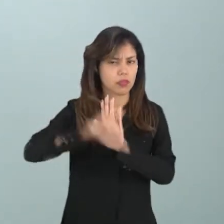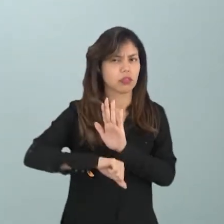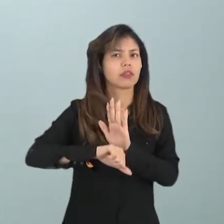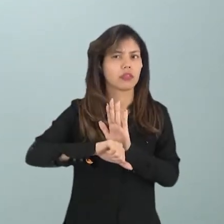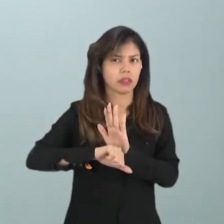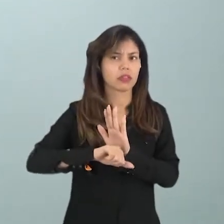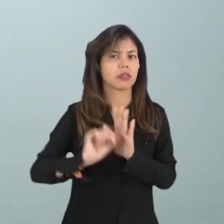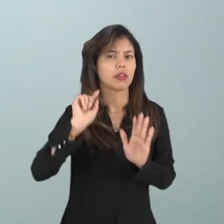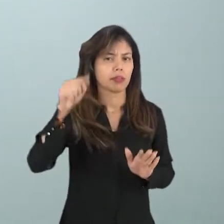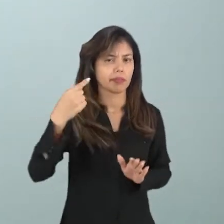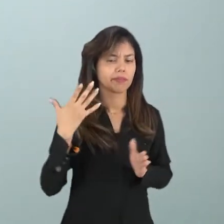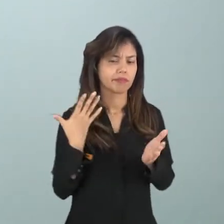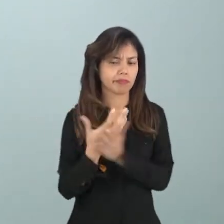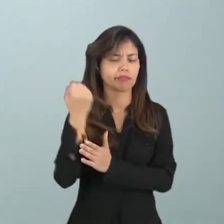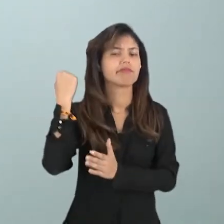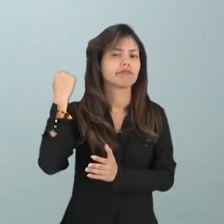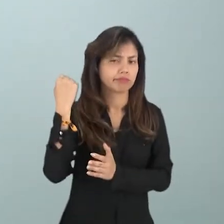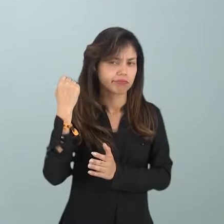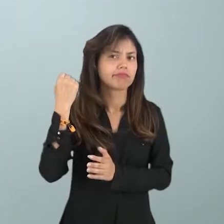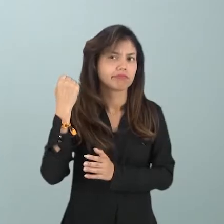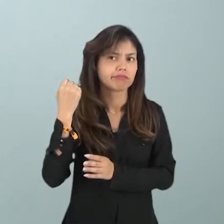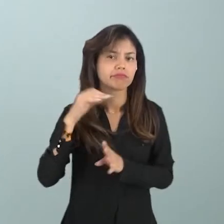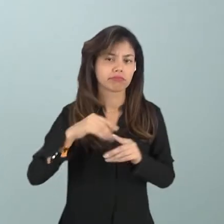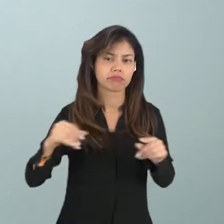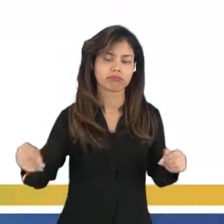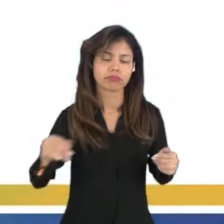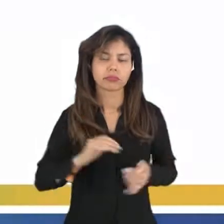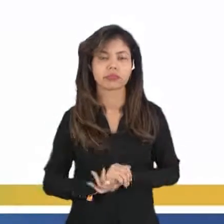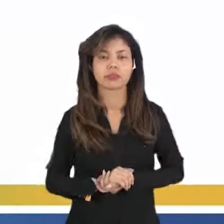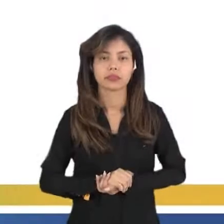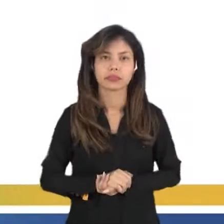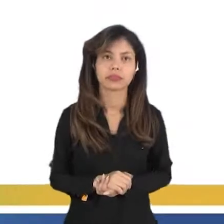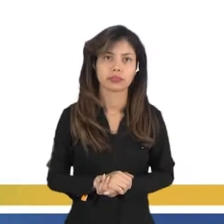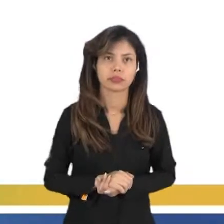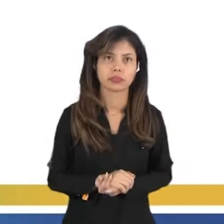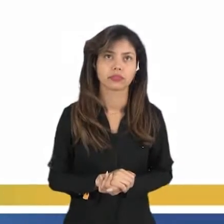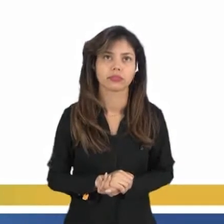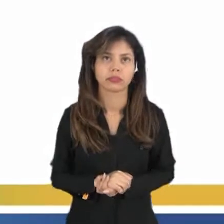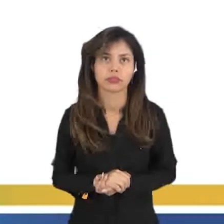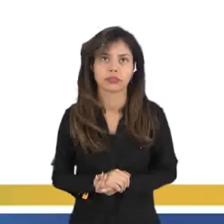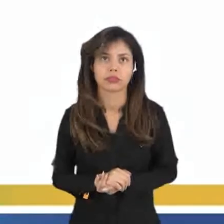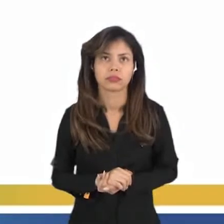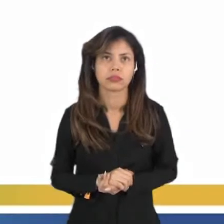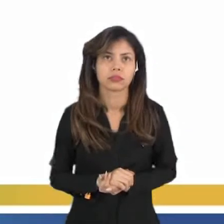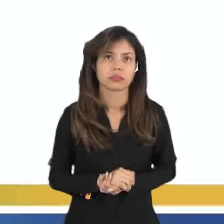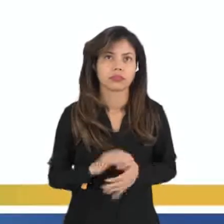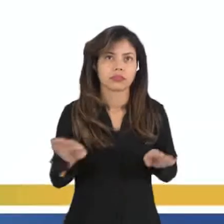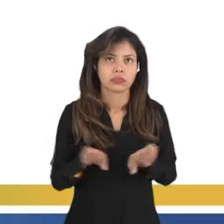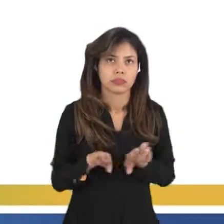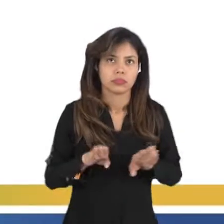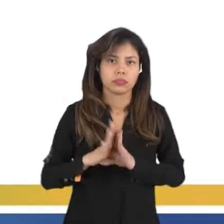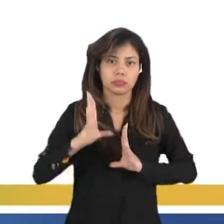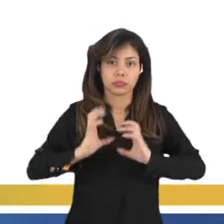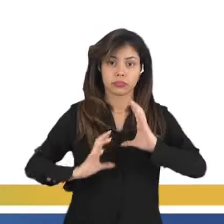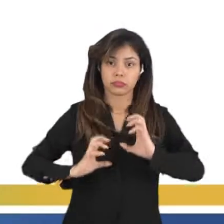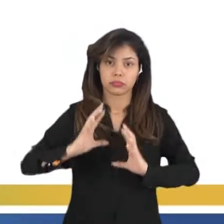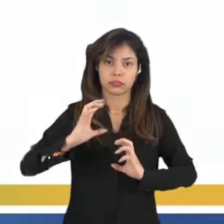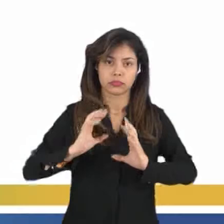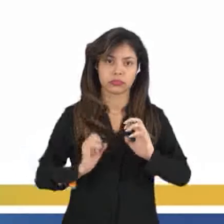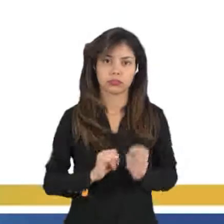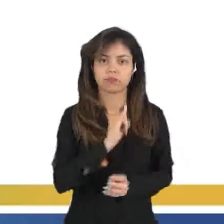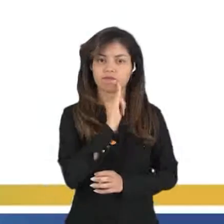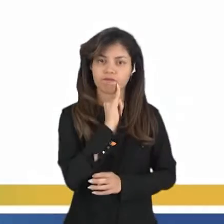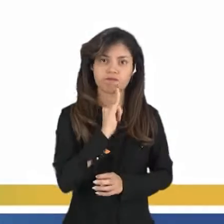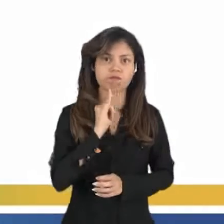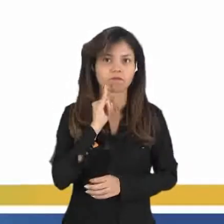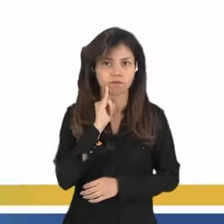violência para poder conquistar o seu território. E aí temos também na Irlanda, nós acabamos de